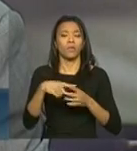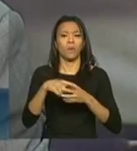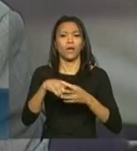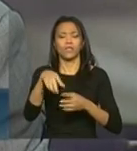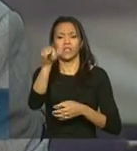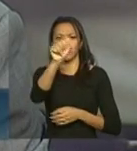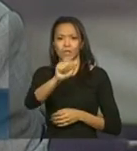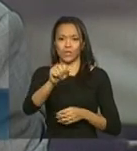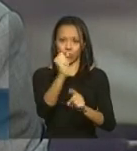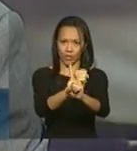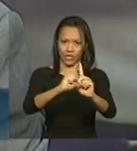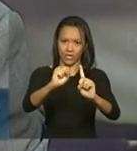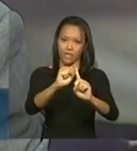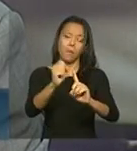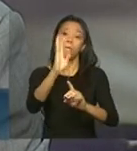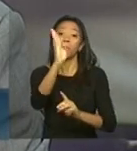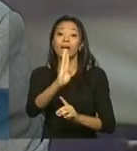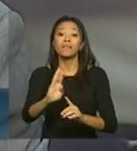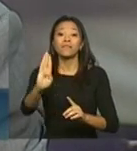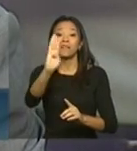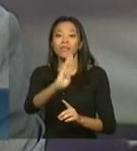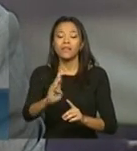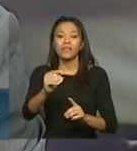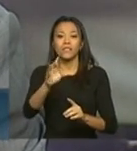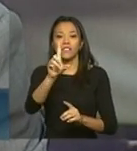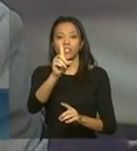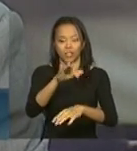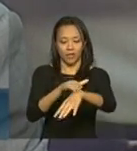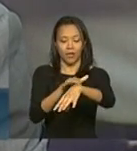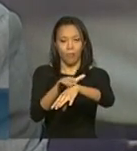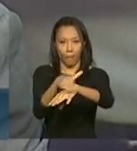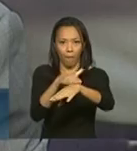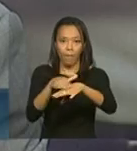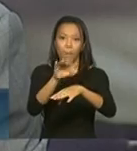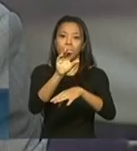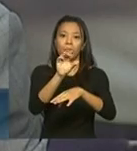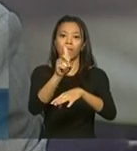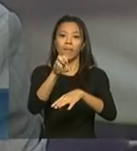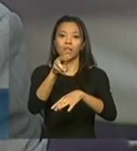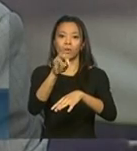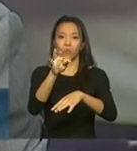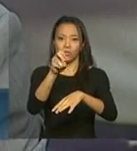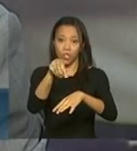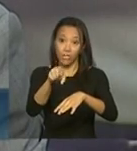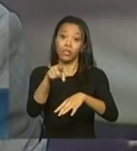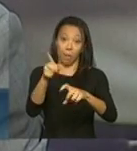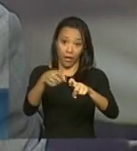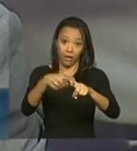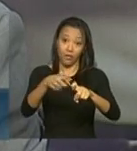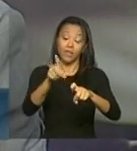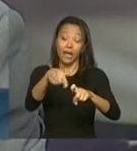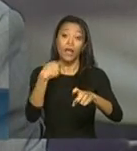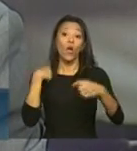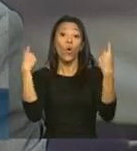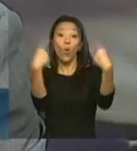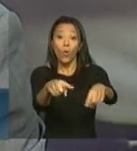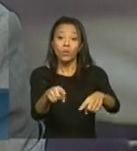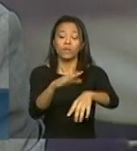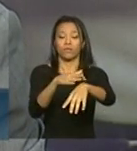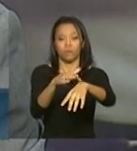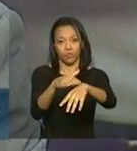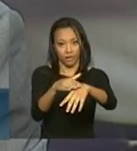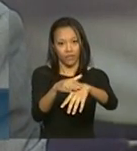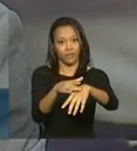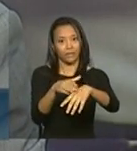Brasileira de Dermatologia essa semana do compromisso que tem com o enfrentamento da hanseníase. Isso é muito importante.